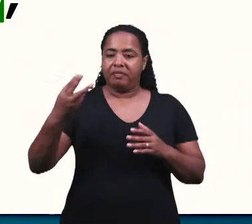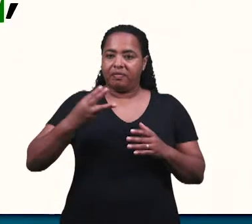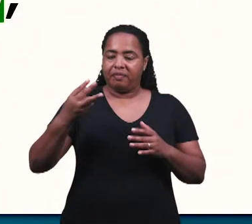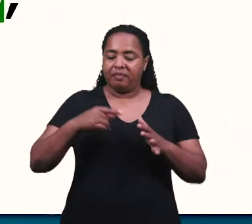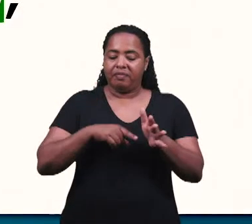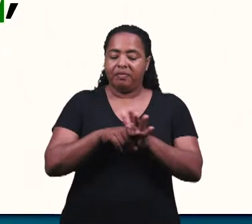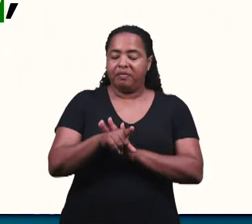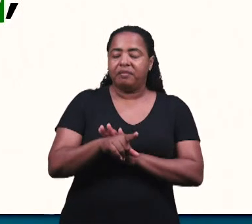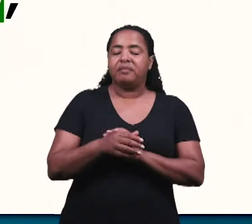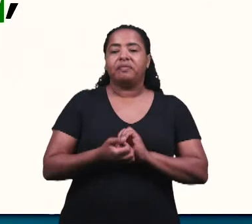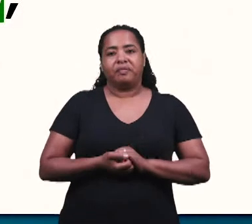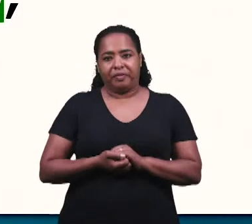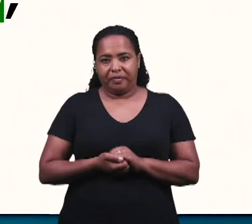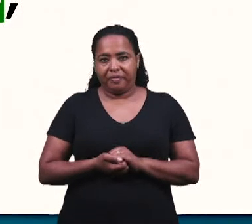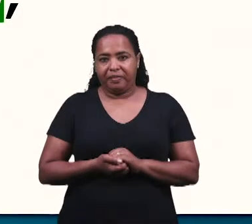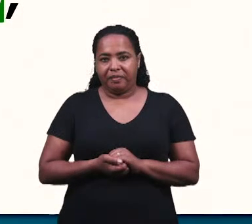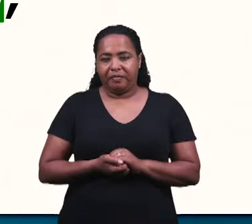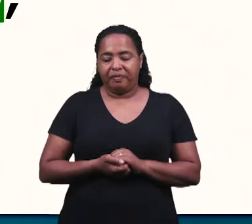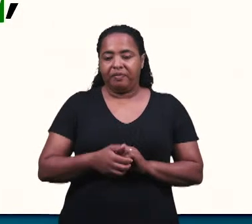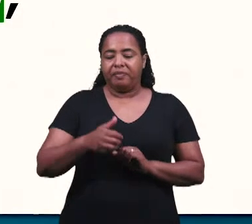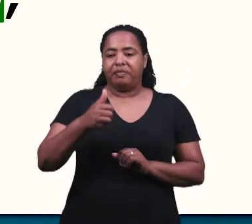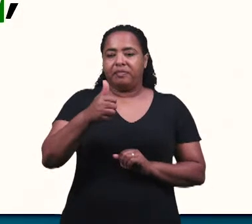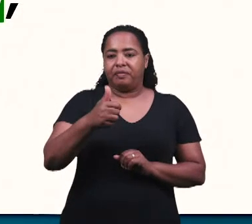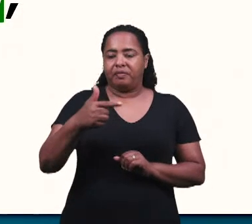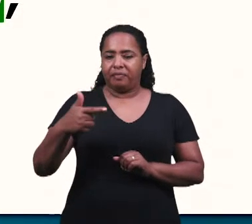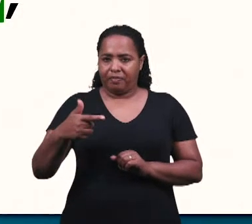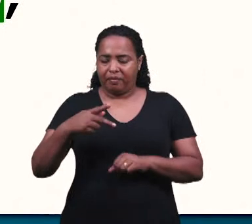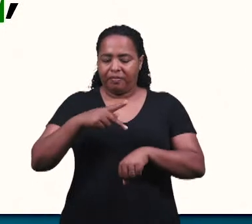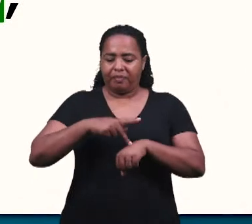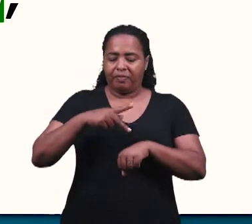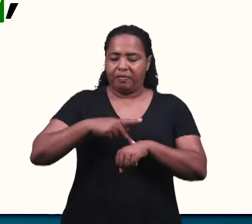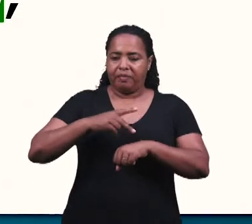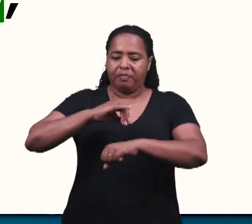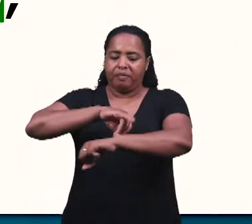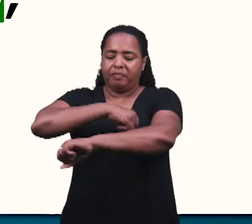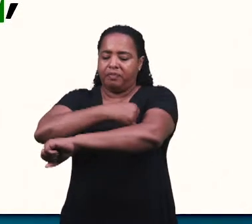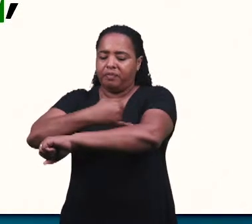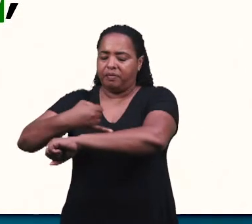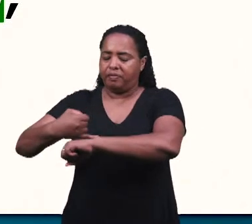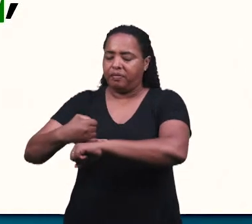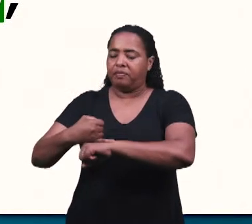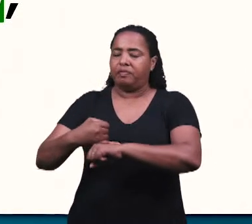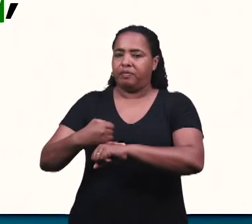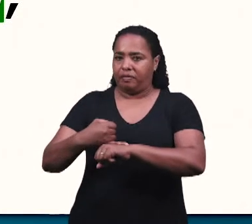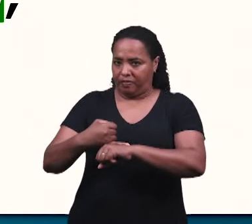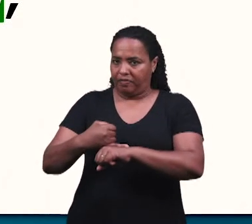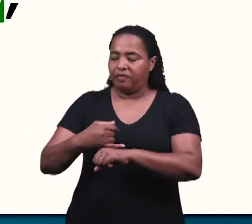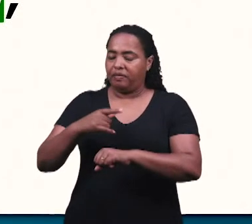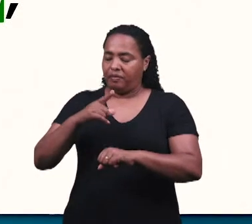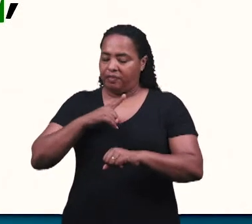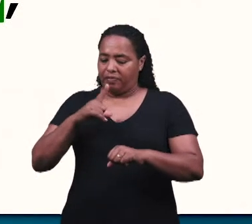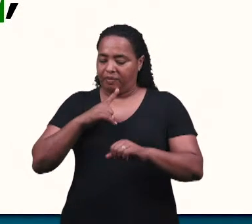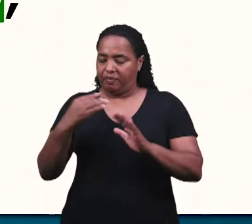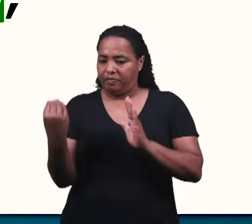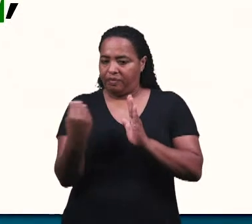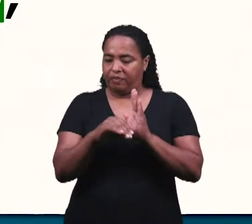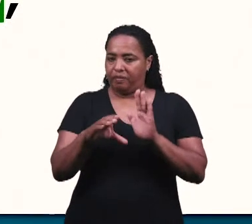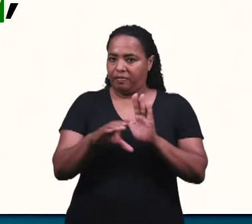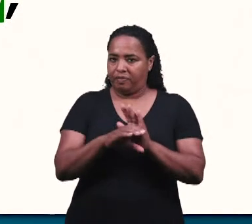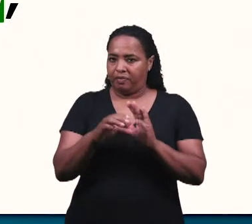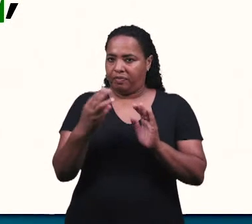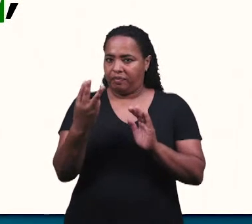a terceira pergunta. A pergunta diz assim: as 12 pedras do Jordão, encontradas no capítulo 4, verso